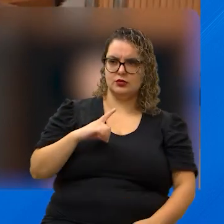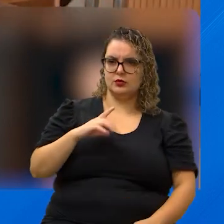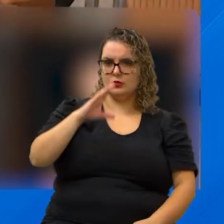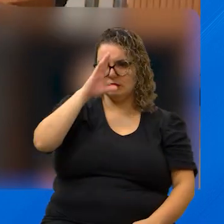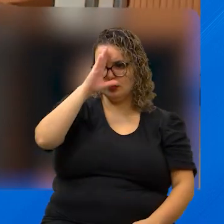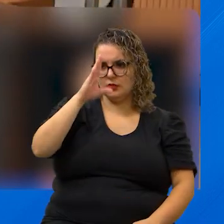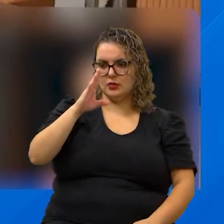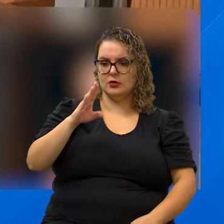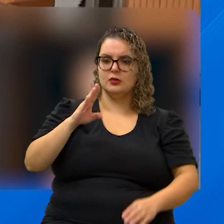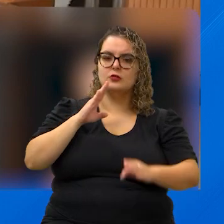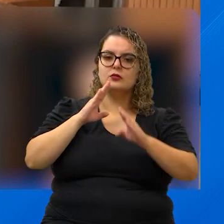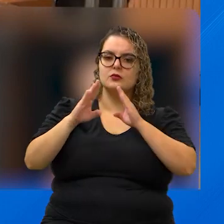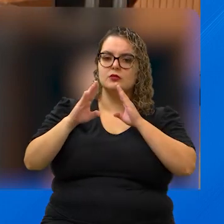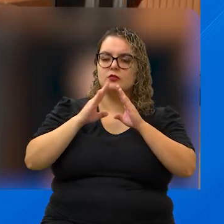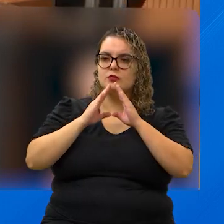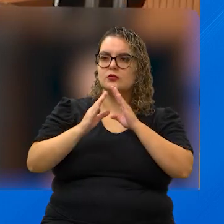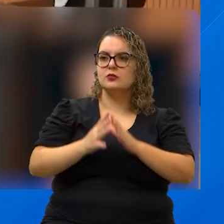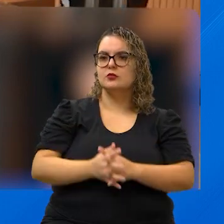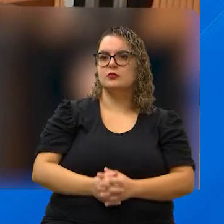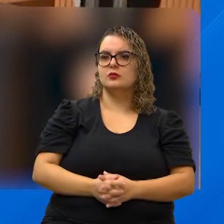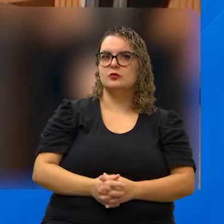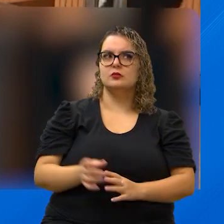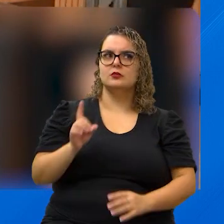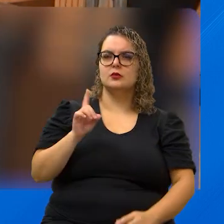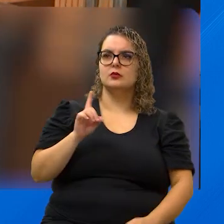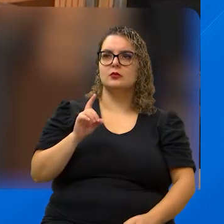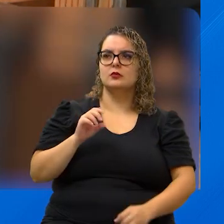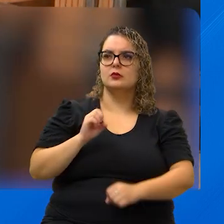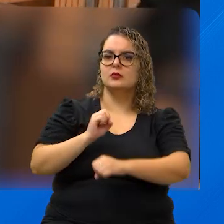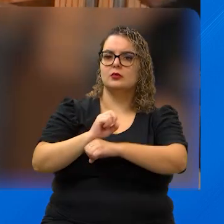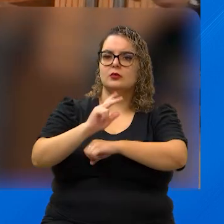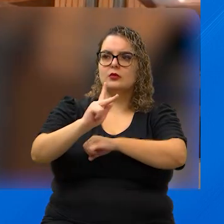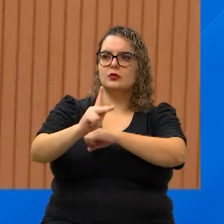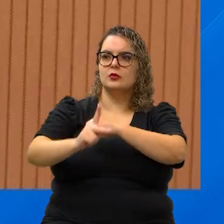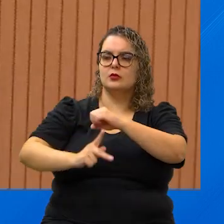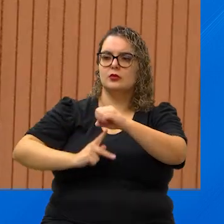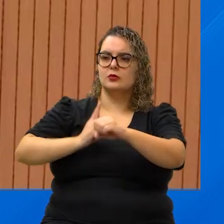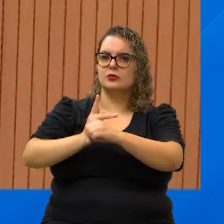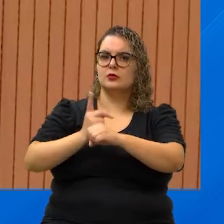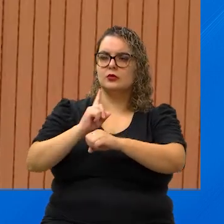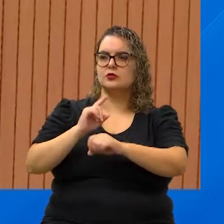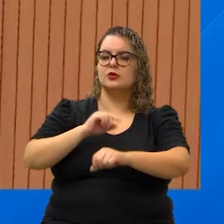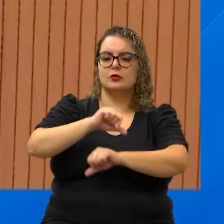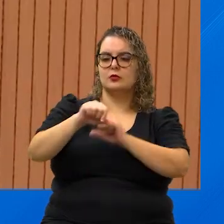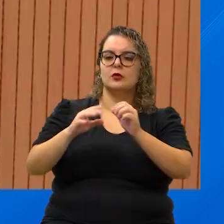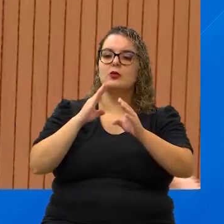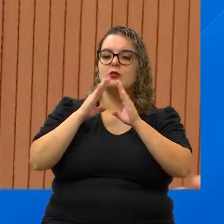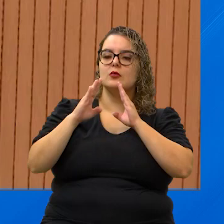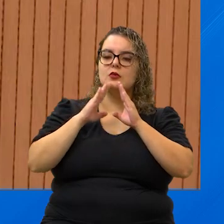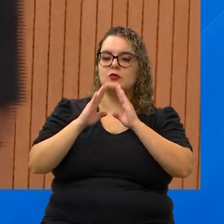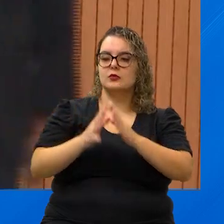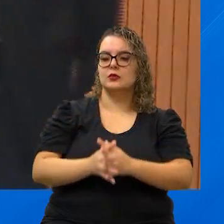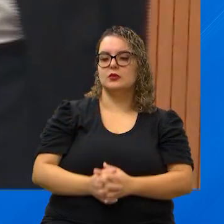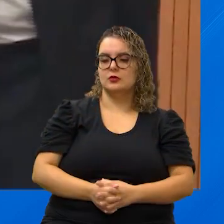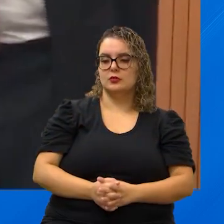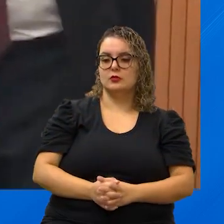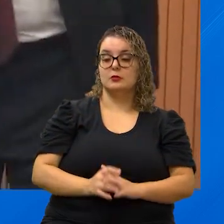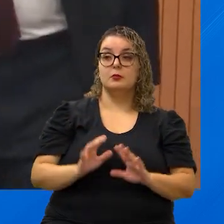já, a gente tinha principalmente o Facebook, né? Orkut não, já era Facebook.